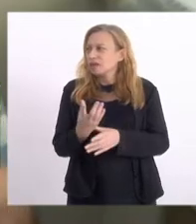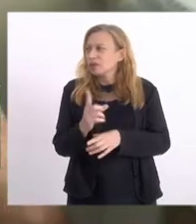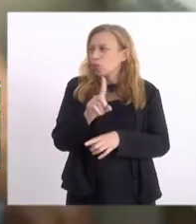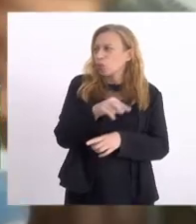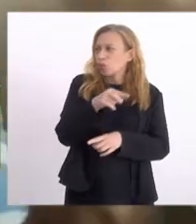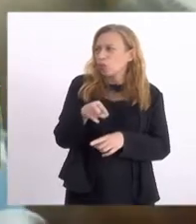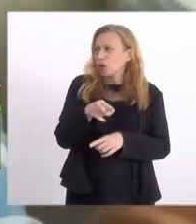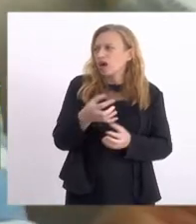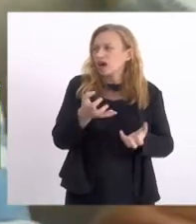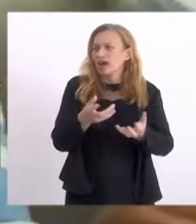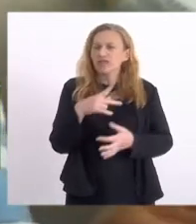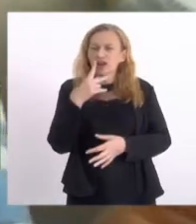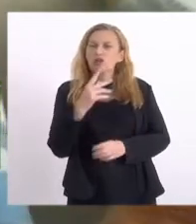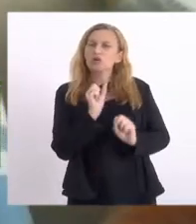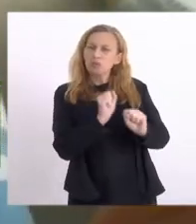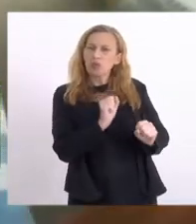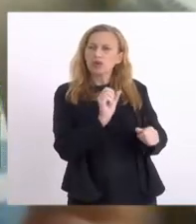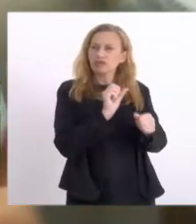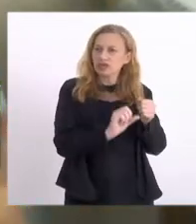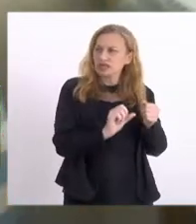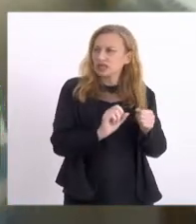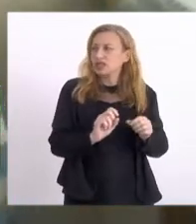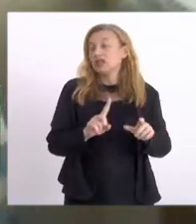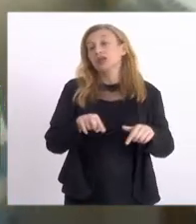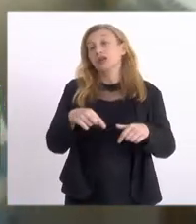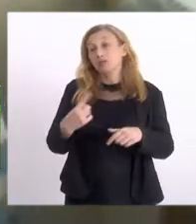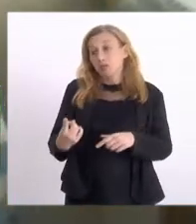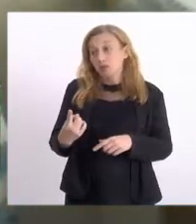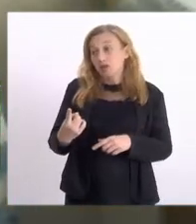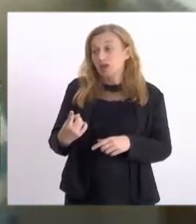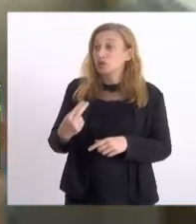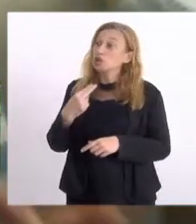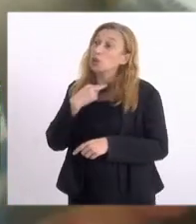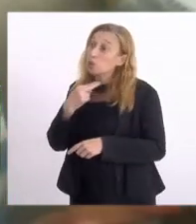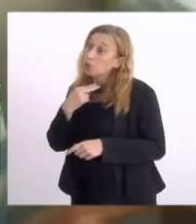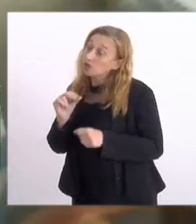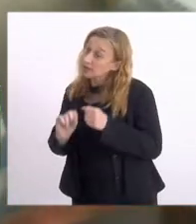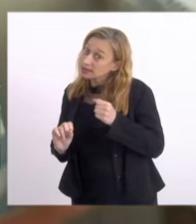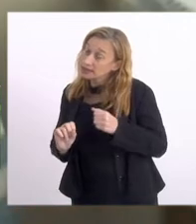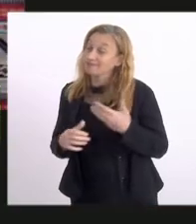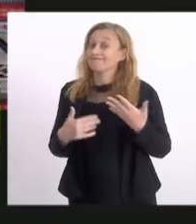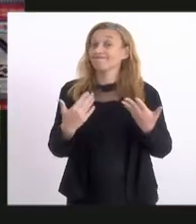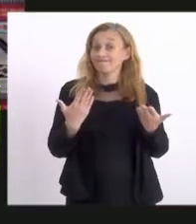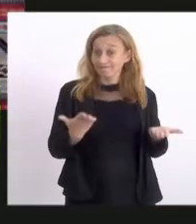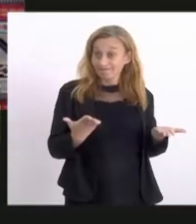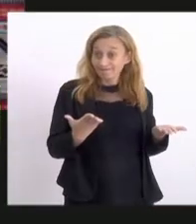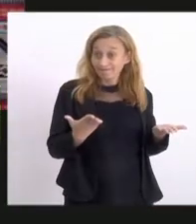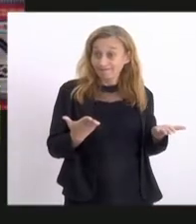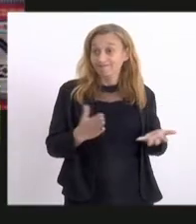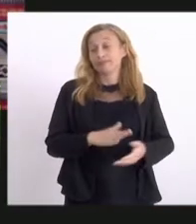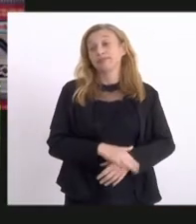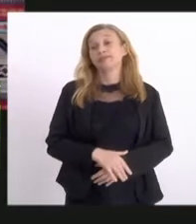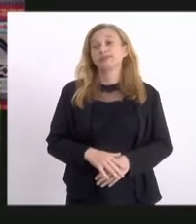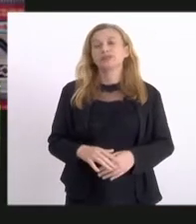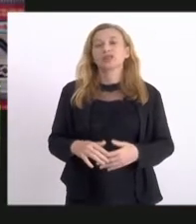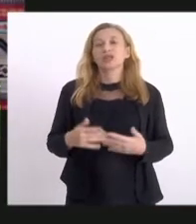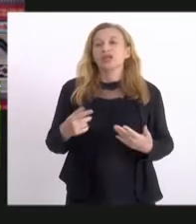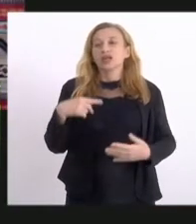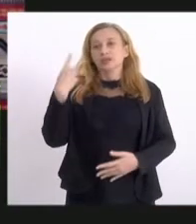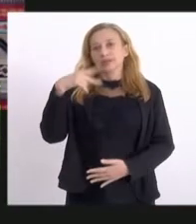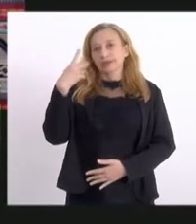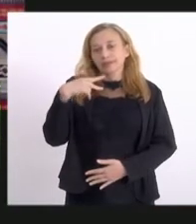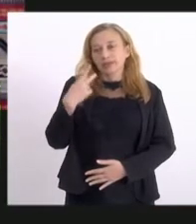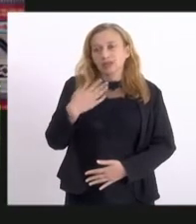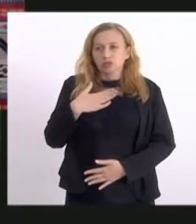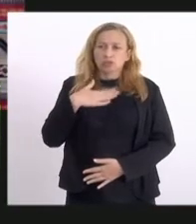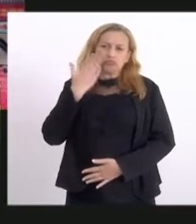quer dizer o que pode fazer... Daqui a pouco a gente vai dizer também o que não pode fazer. O parlamento não cabe, no